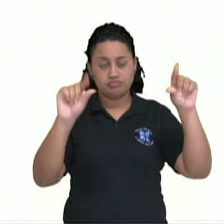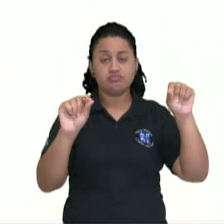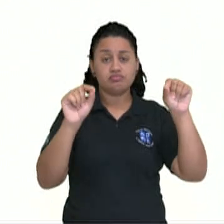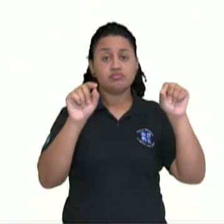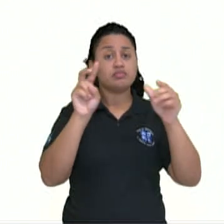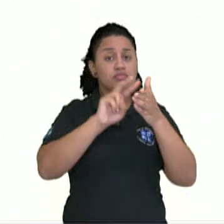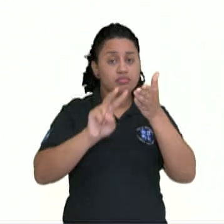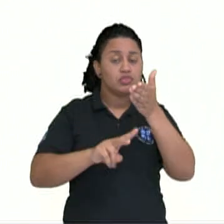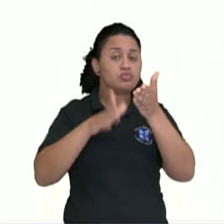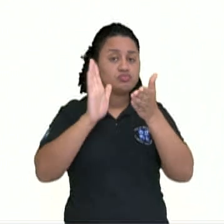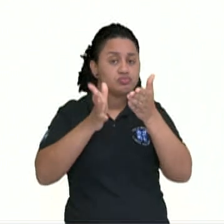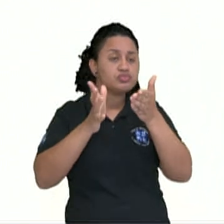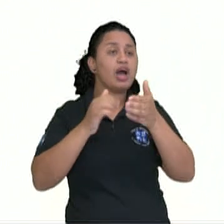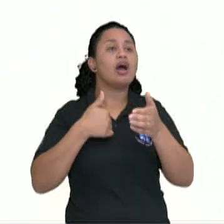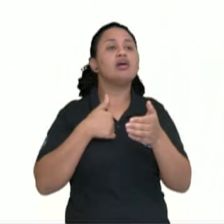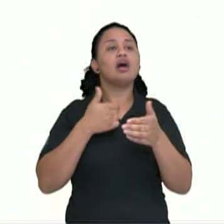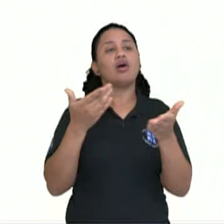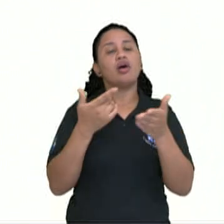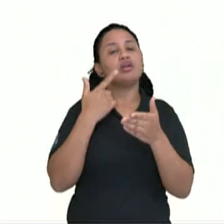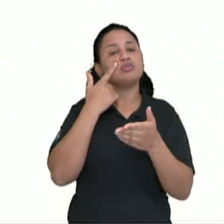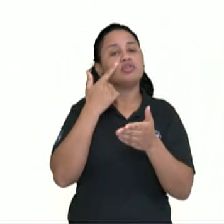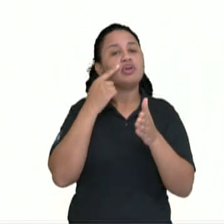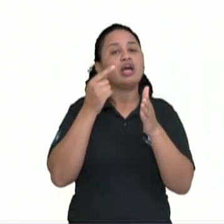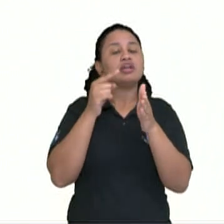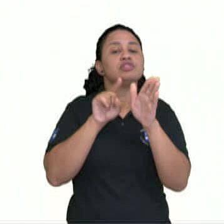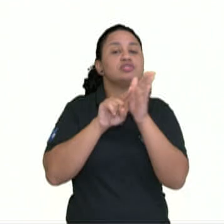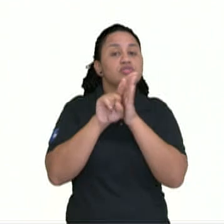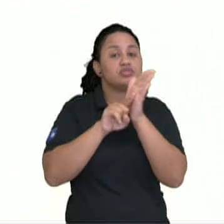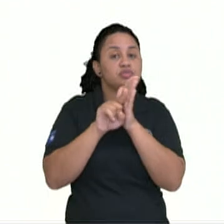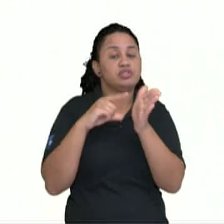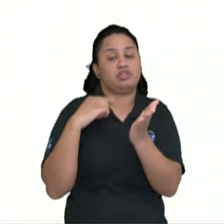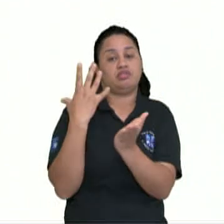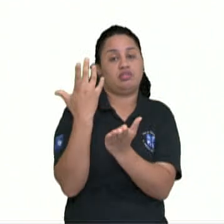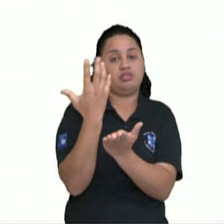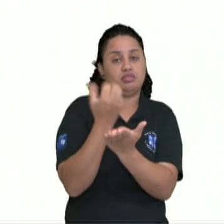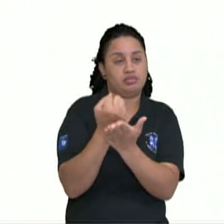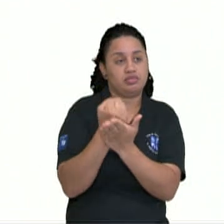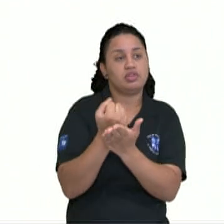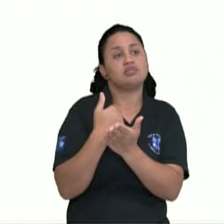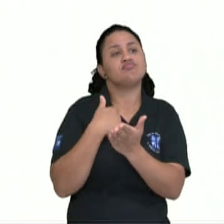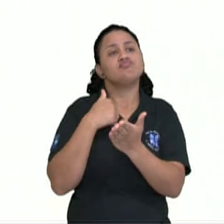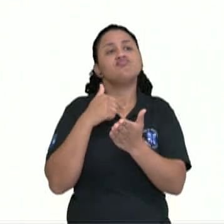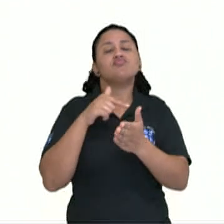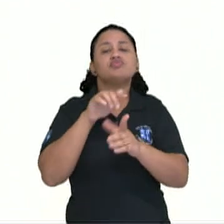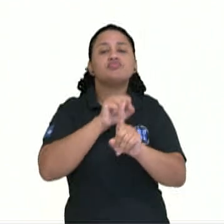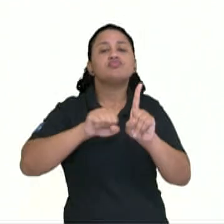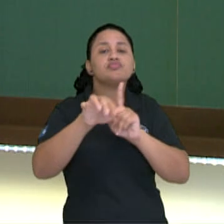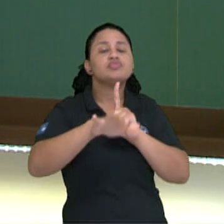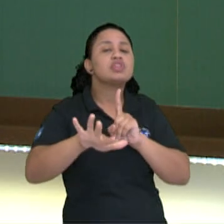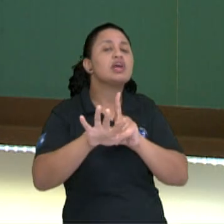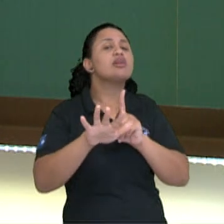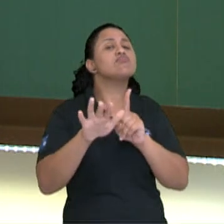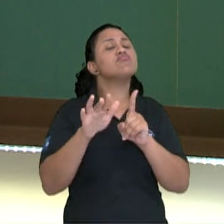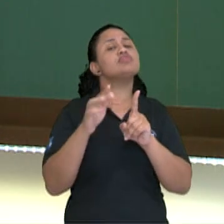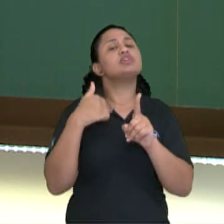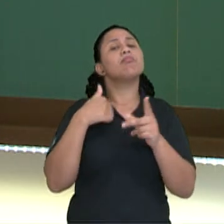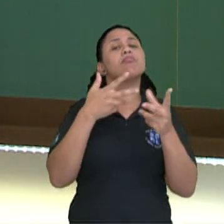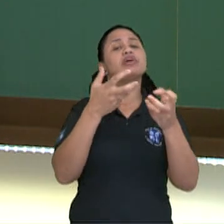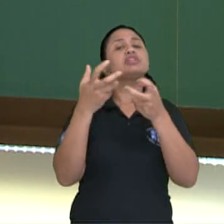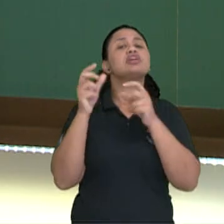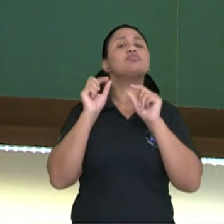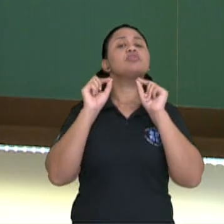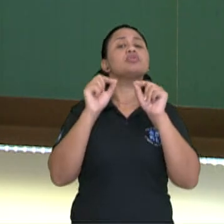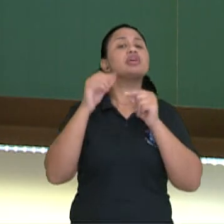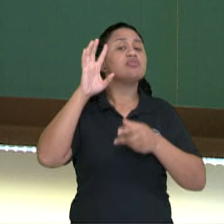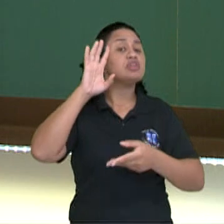gente fez, considerando os dados informados em um contexto social, o que se pode deduzir? O que você